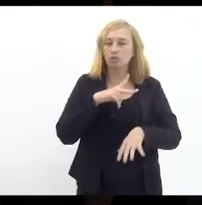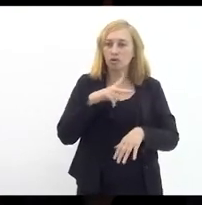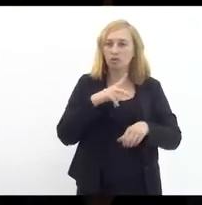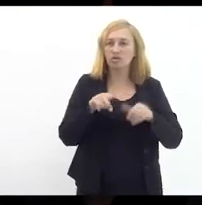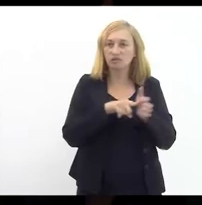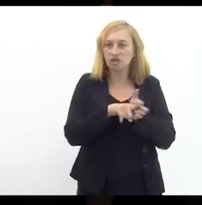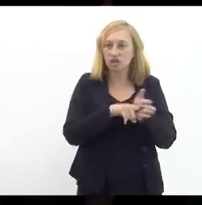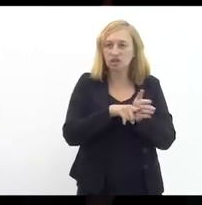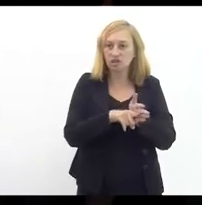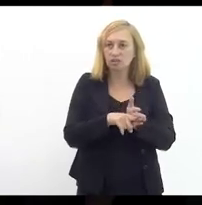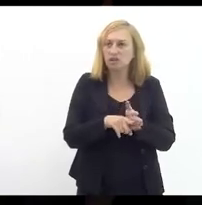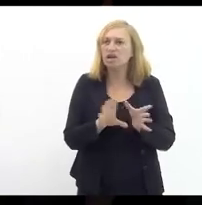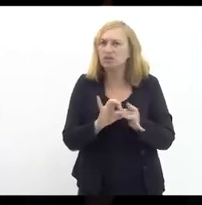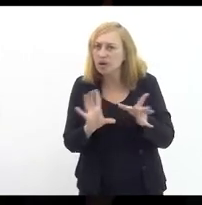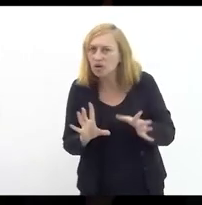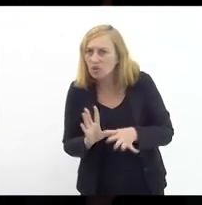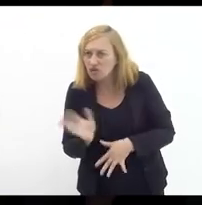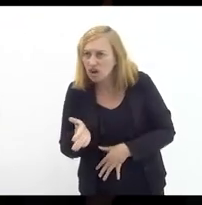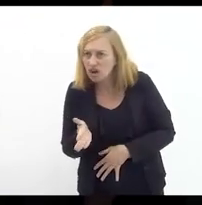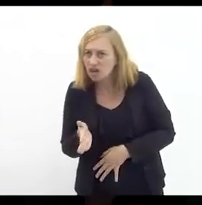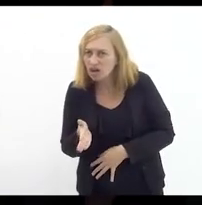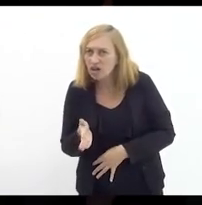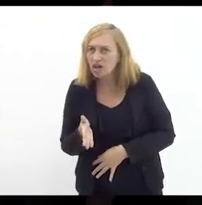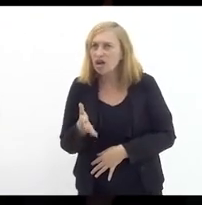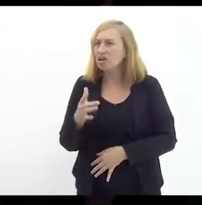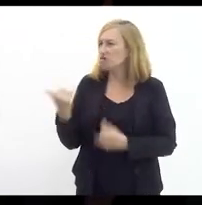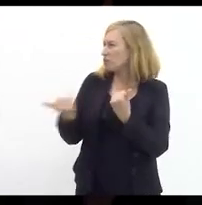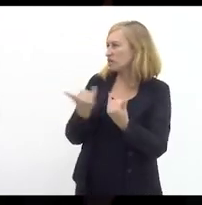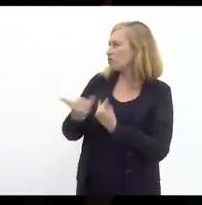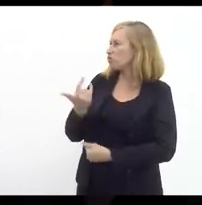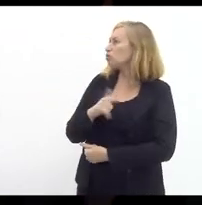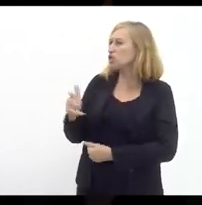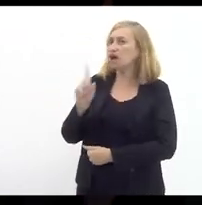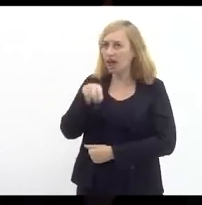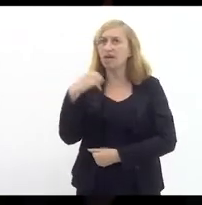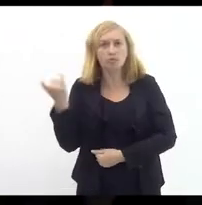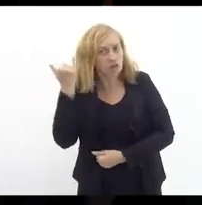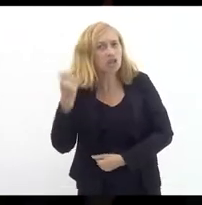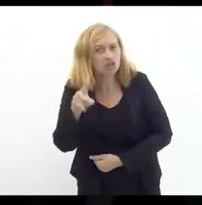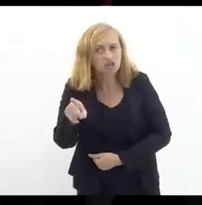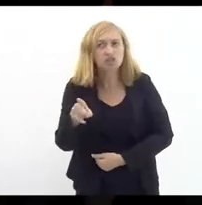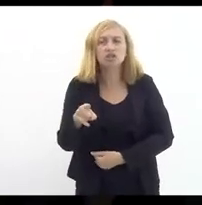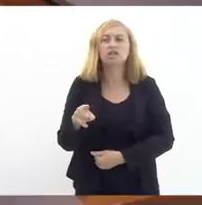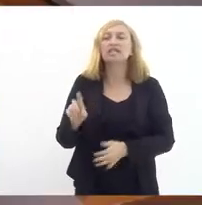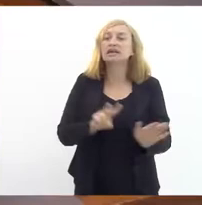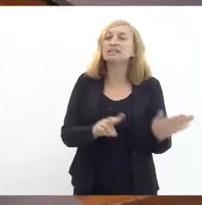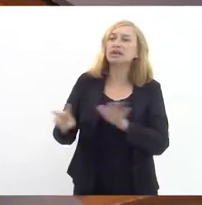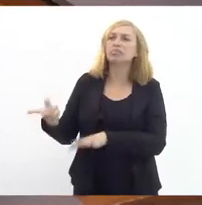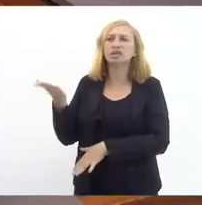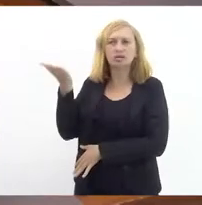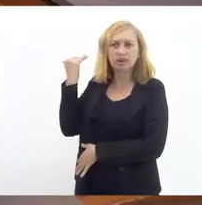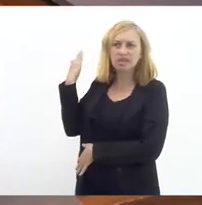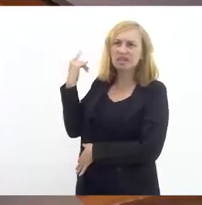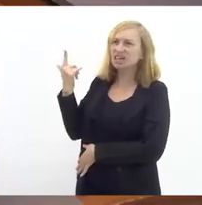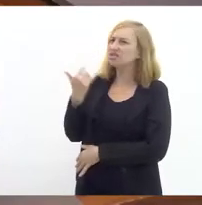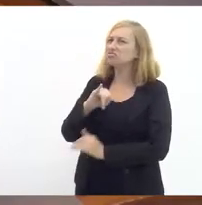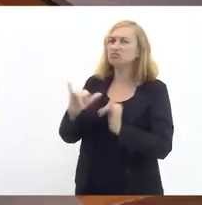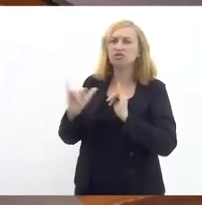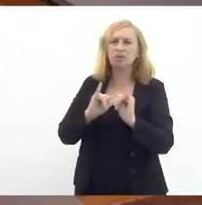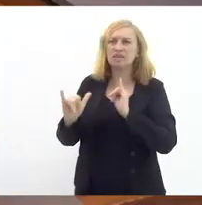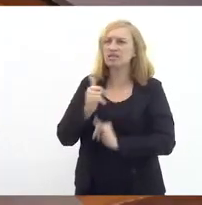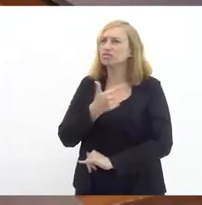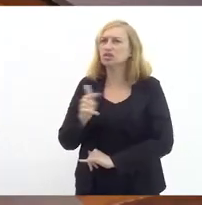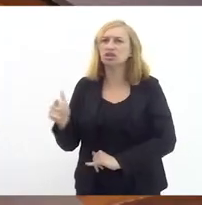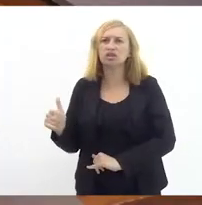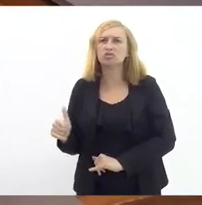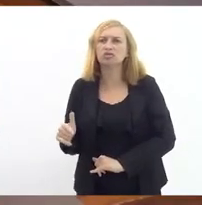não tem. Autorizou? É porque não tinha essa informação é importante. Semana passada não tivemos essa informação, não. Até semana